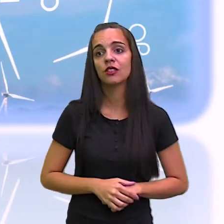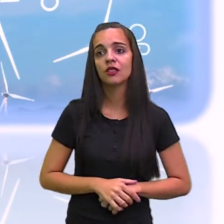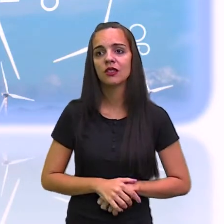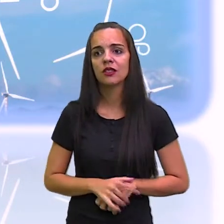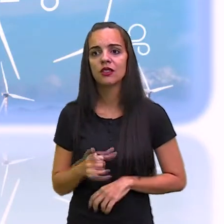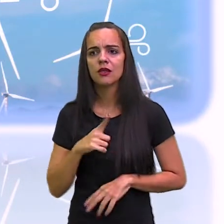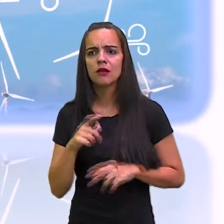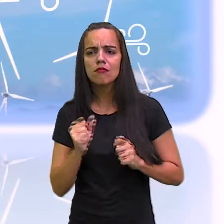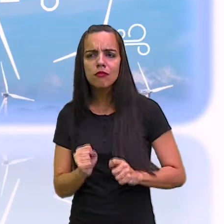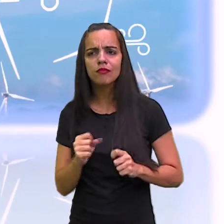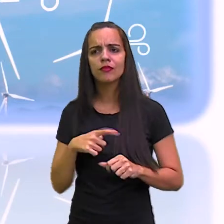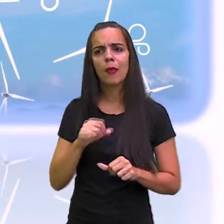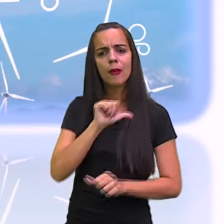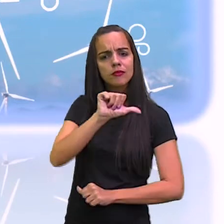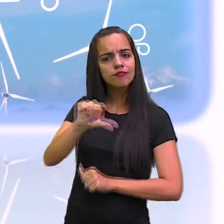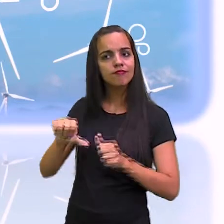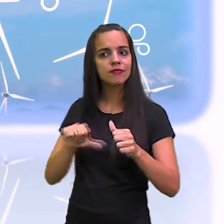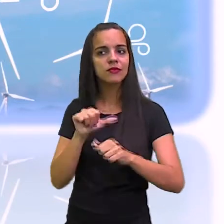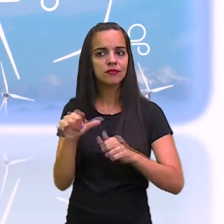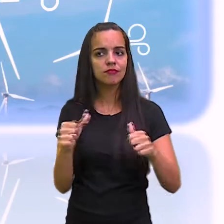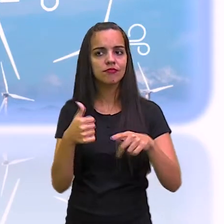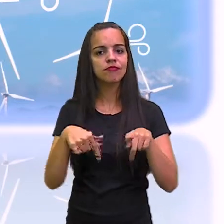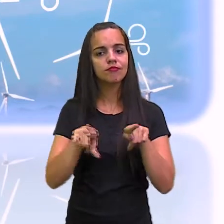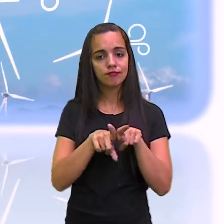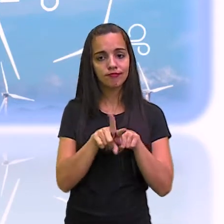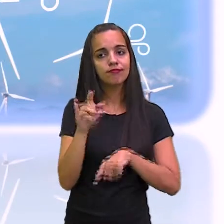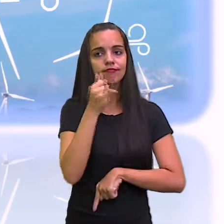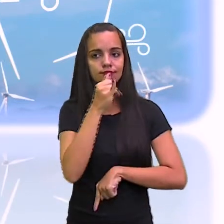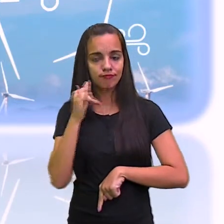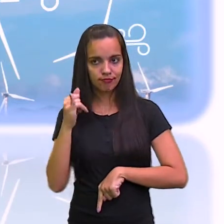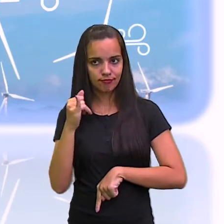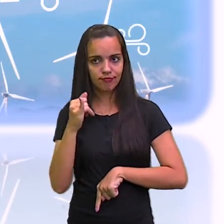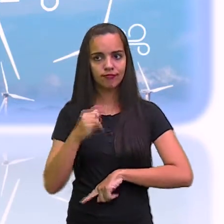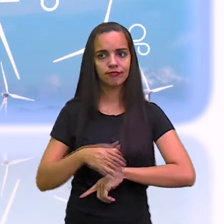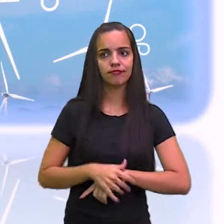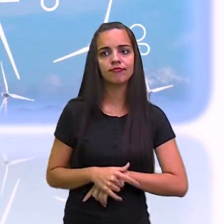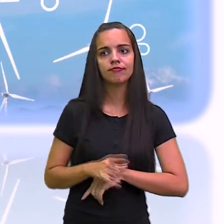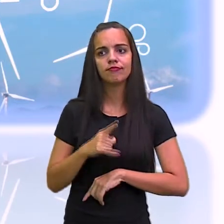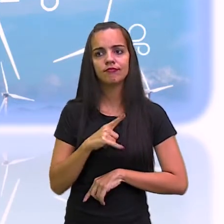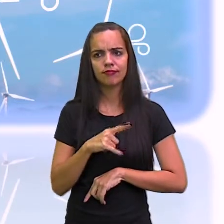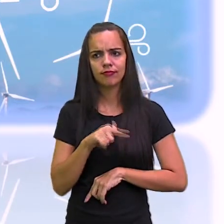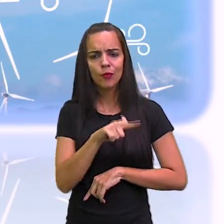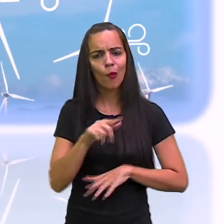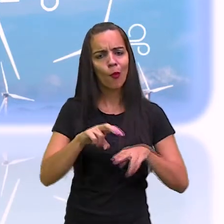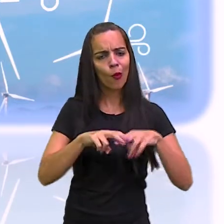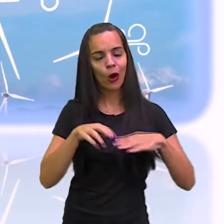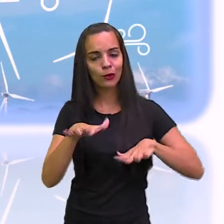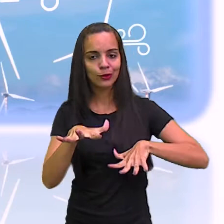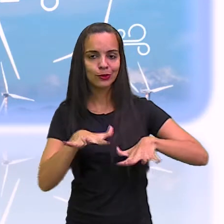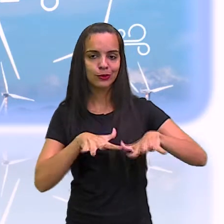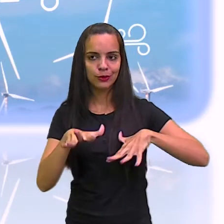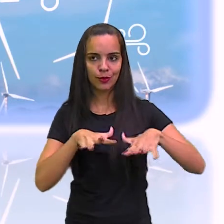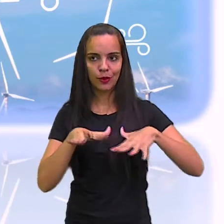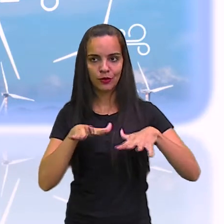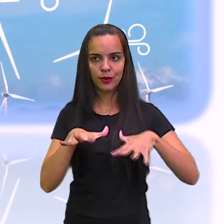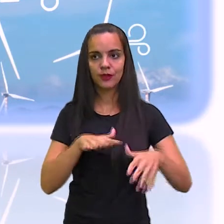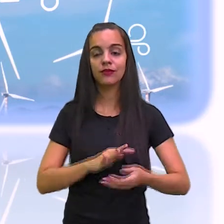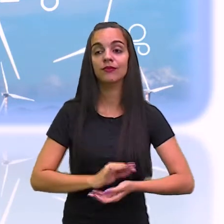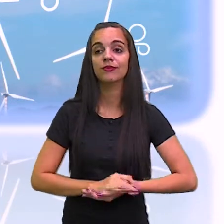cinética que pode ser transformada em energia elétrica a partir da movimentação das